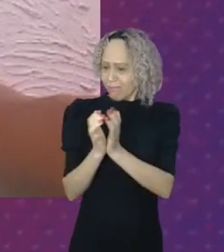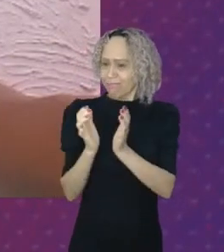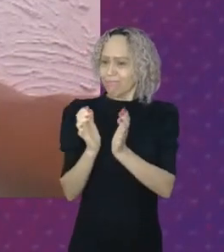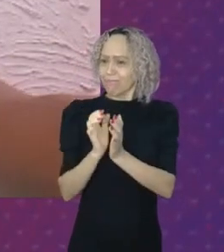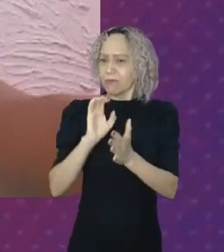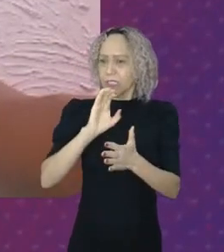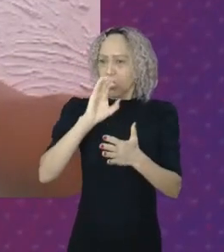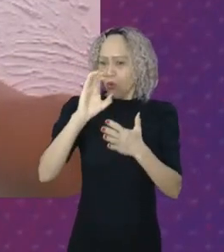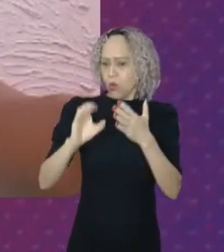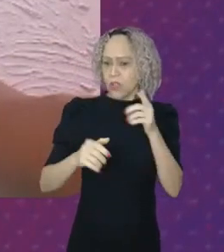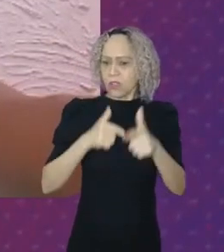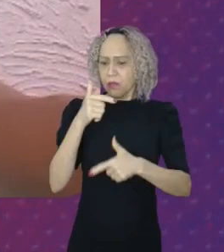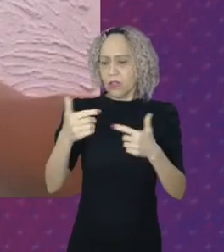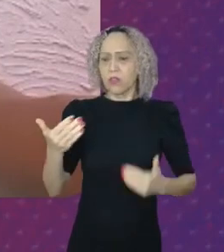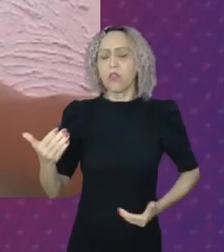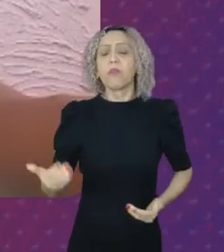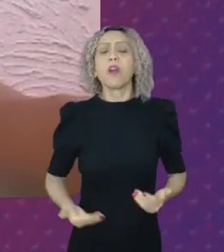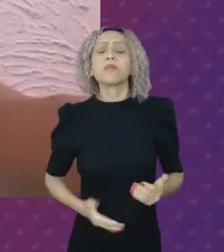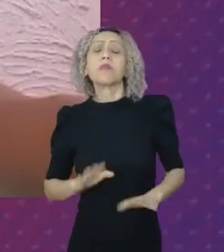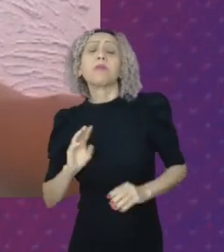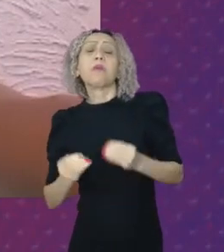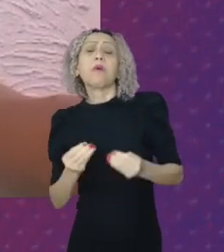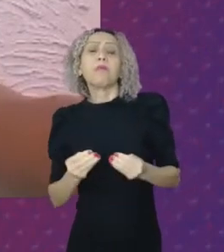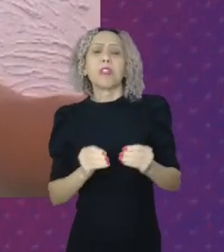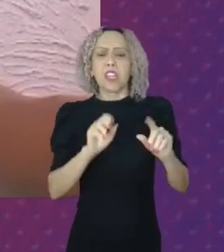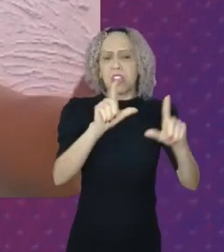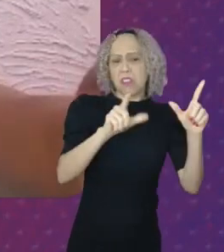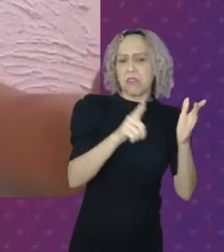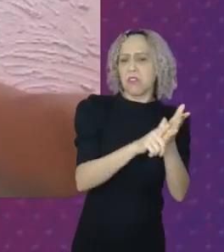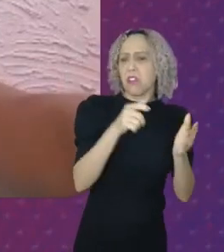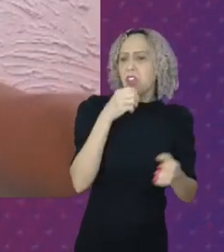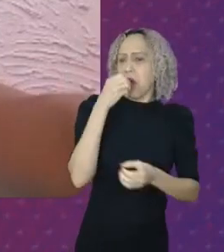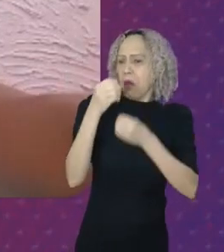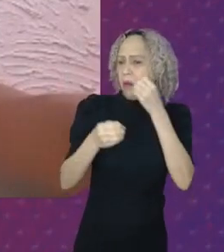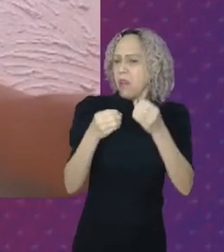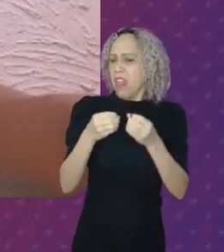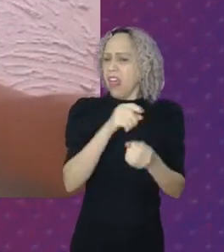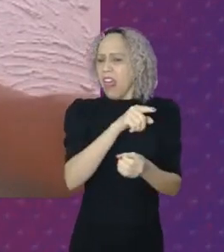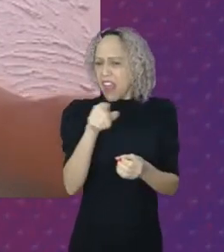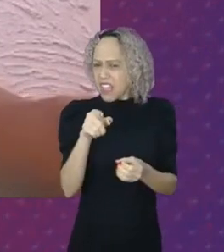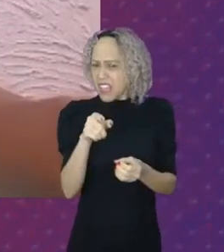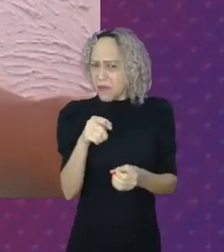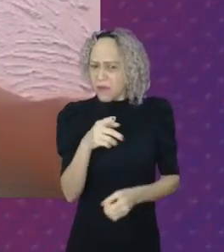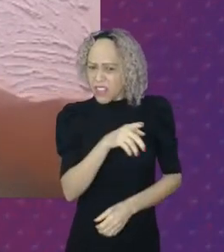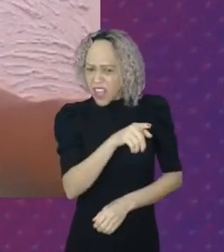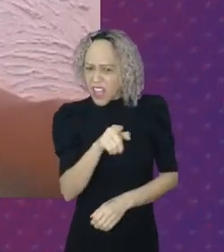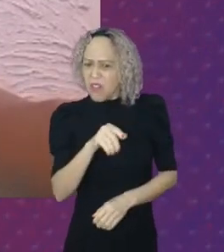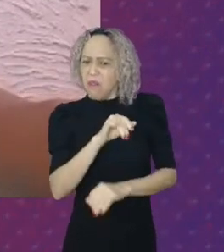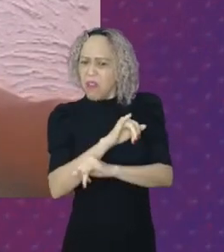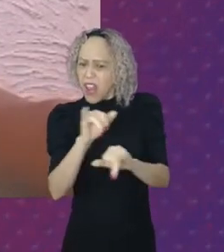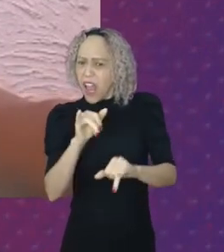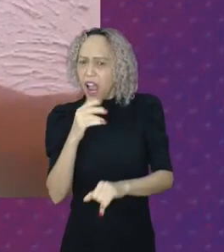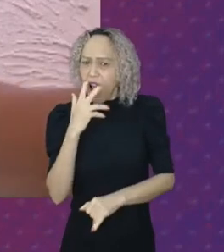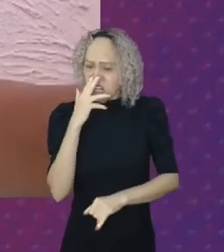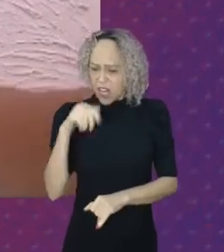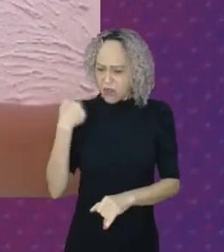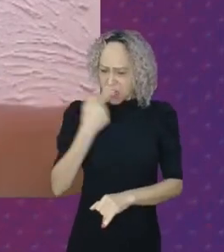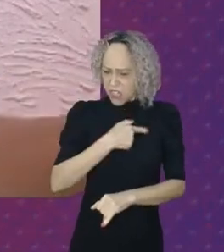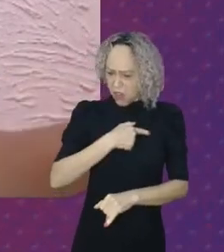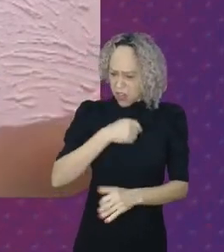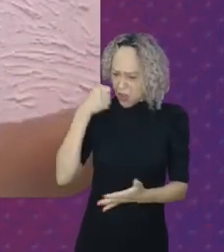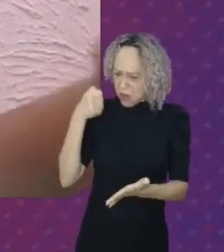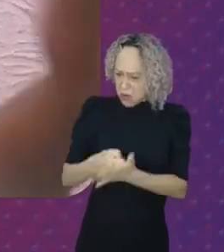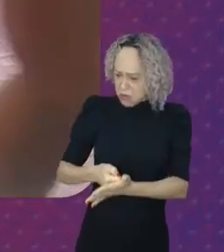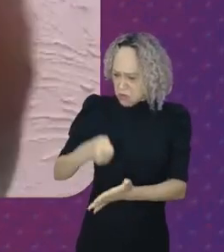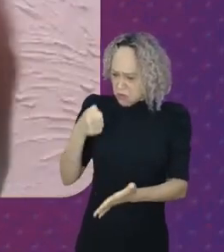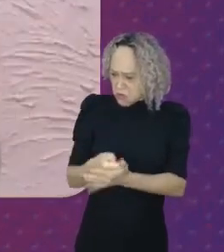mídia como se a gente já tivesse obrigação de trabalhar dentro de uma casa, porque veio